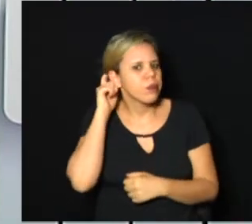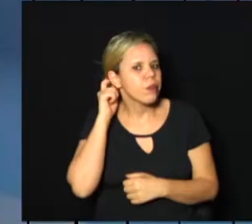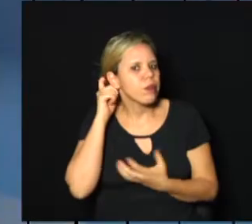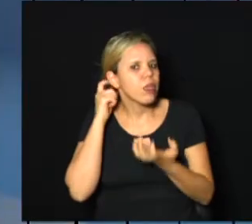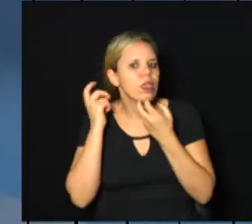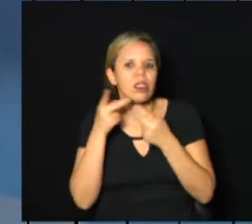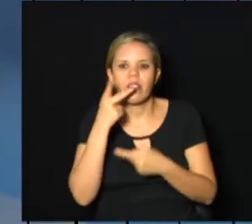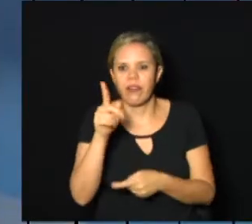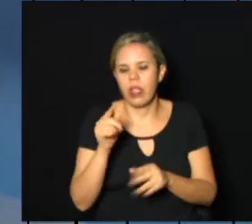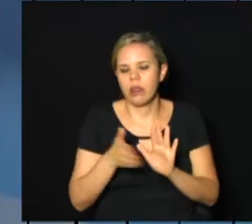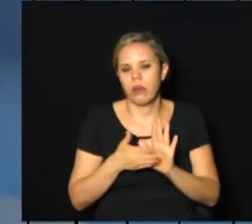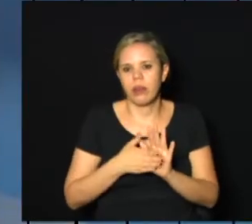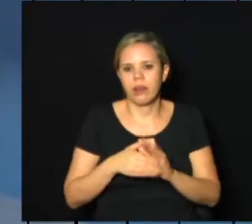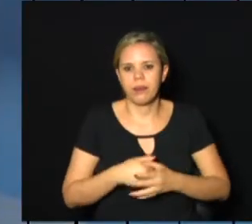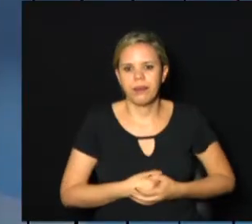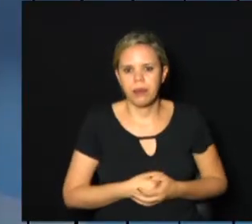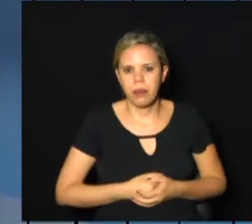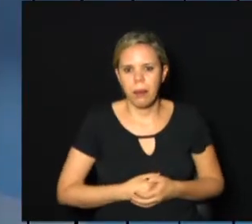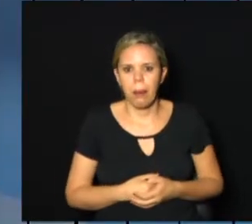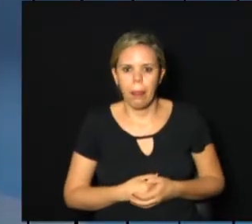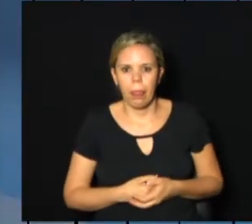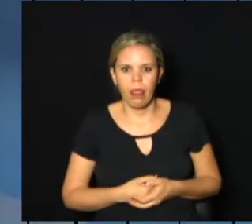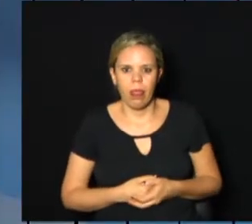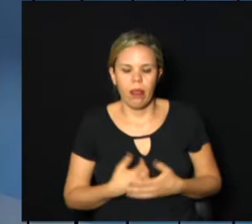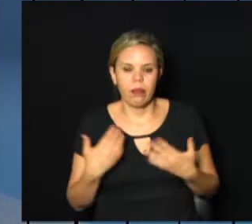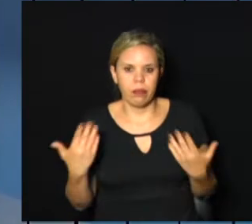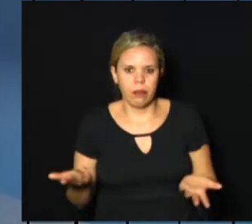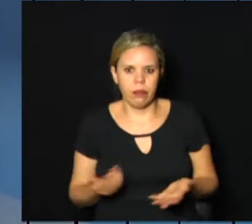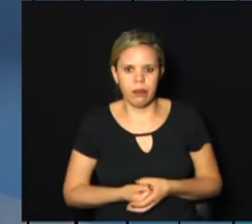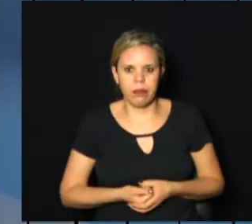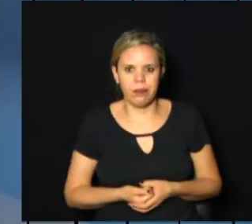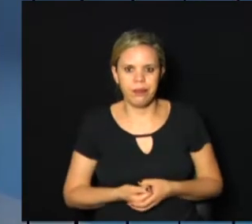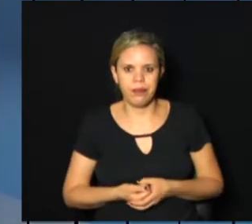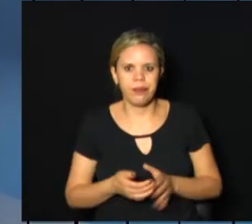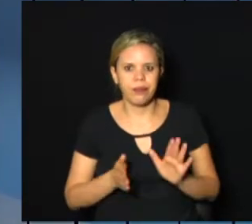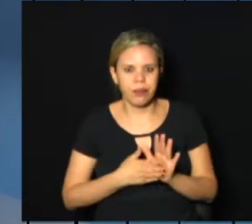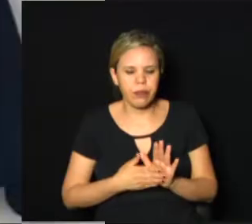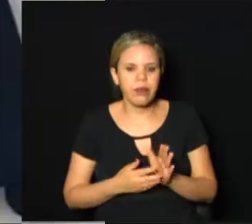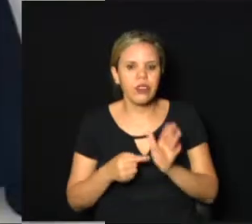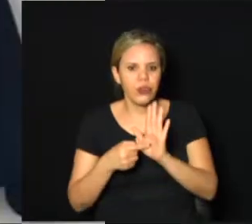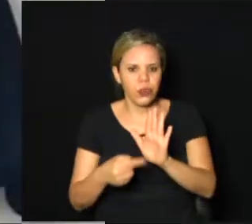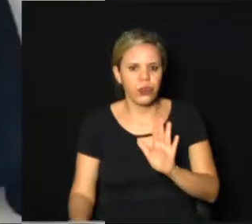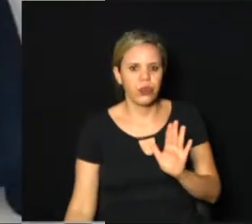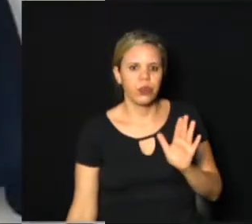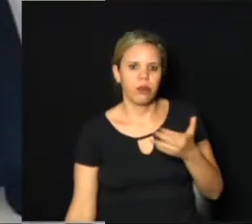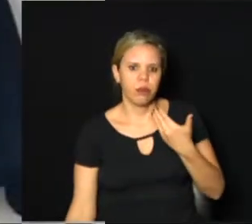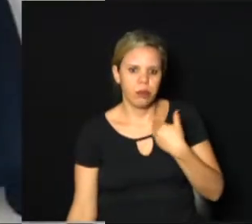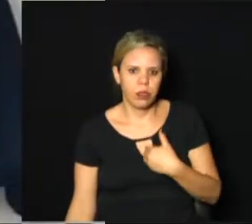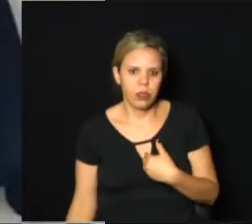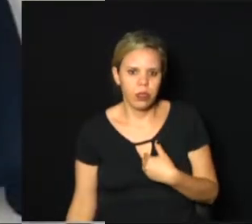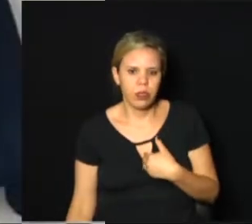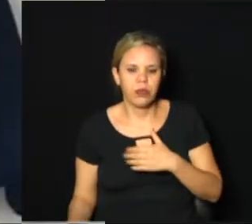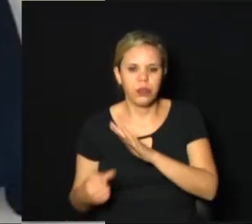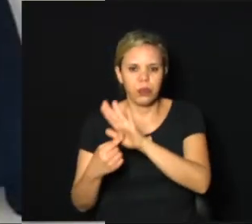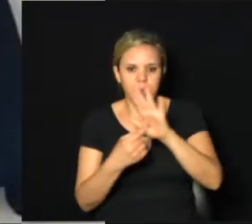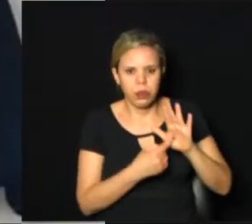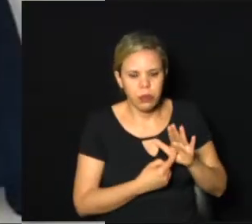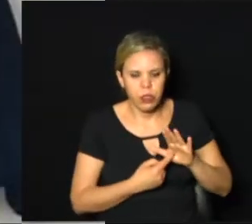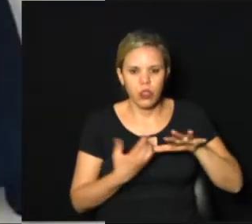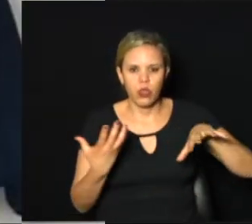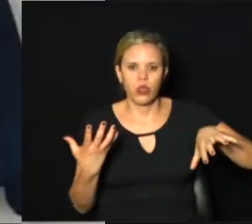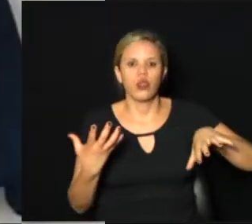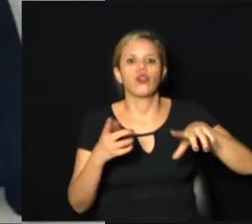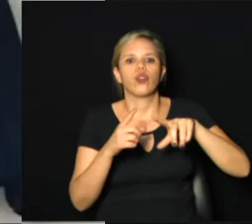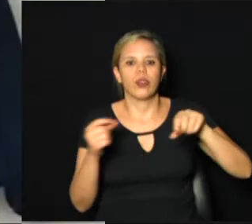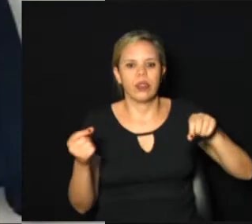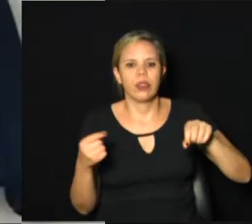que você comentasse essa proposta. Então, né, essa é uma proposta que ela foi apresentada por mim, foi apresentada também no Congresso